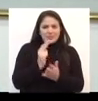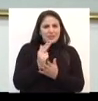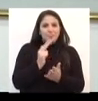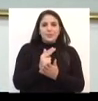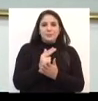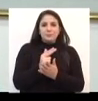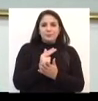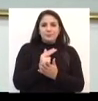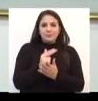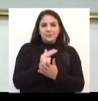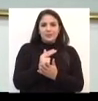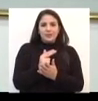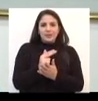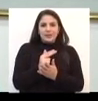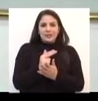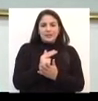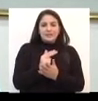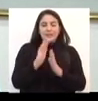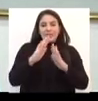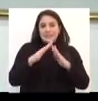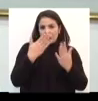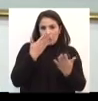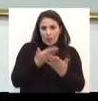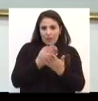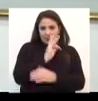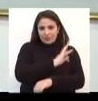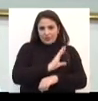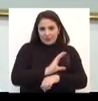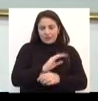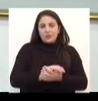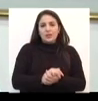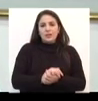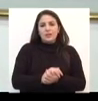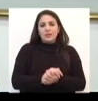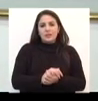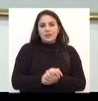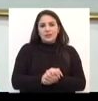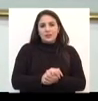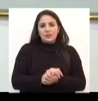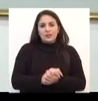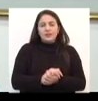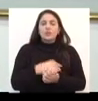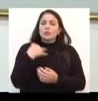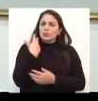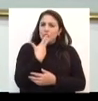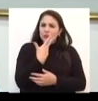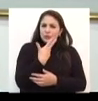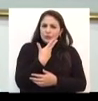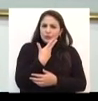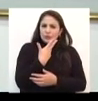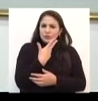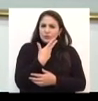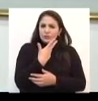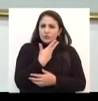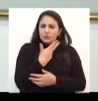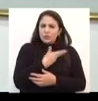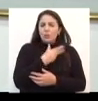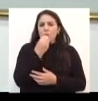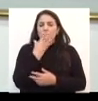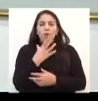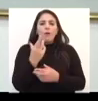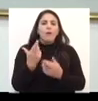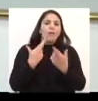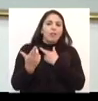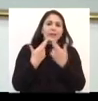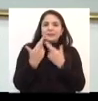tempo na frente da Escola Ernesto Toqueto, né, fomos assim tivemos uma boa